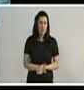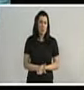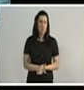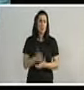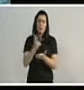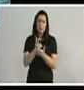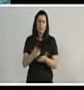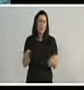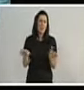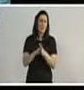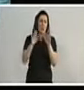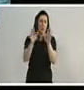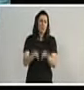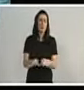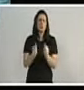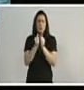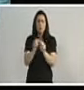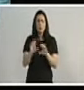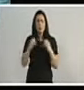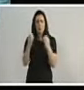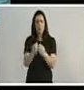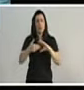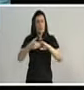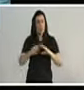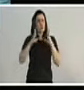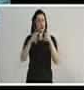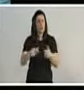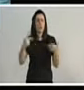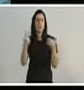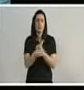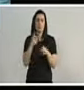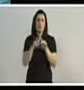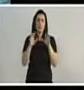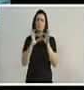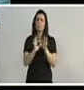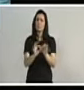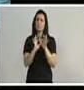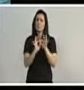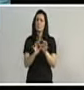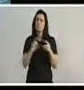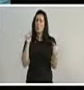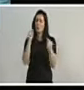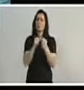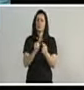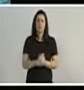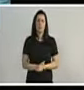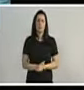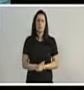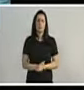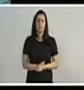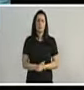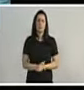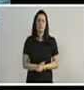sempre apoiando ao lado da comunidade parabéns a todos pelo evento e pela união em prol desse objetivo é através da